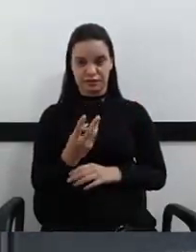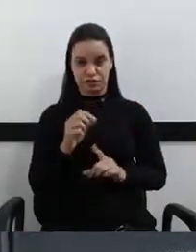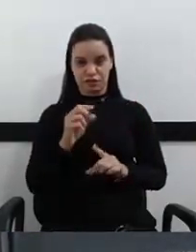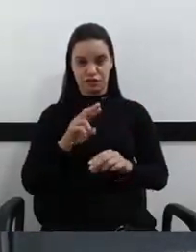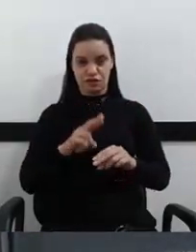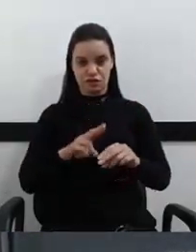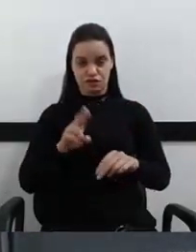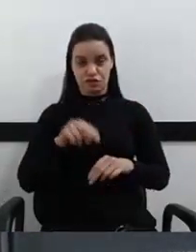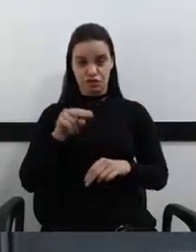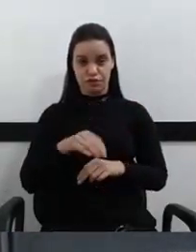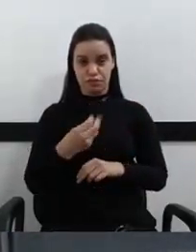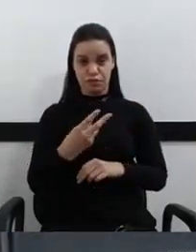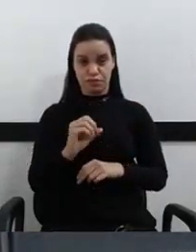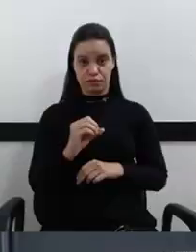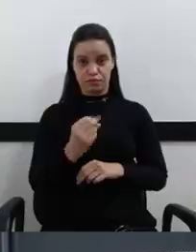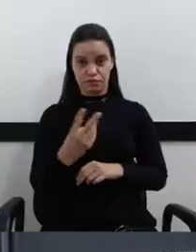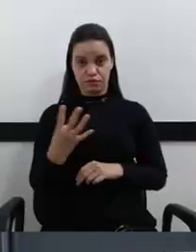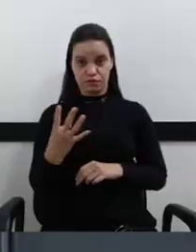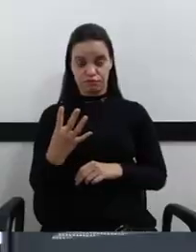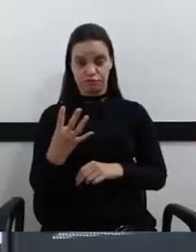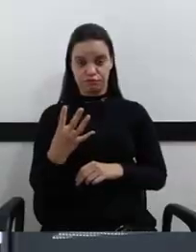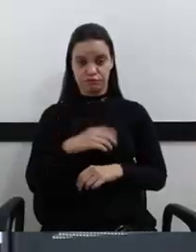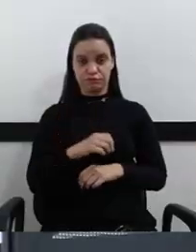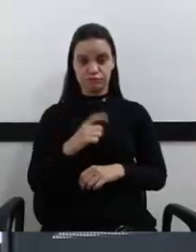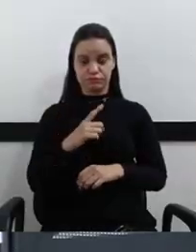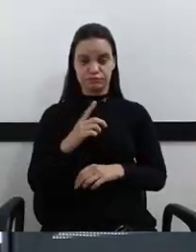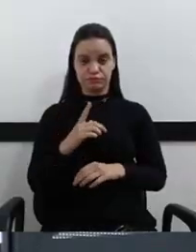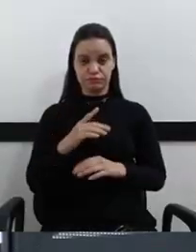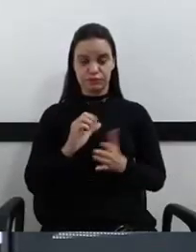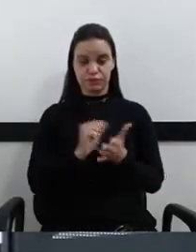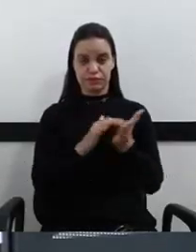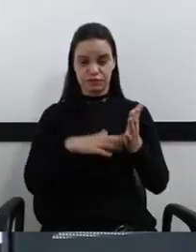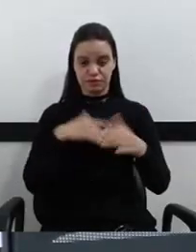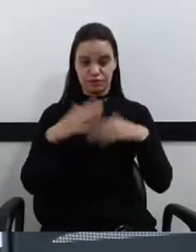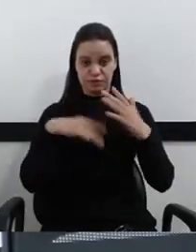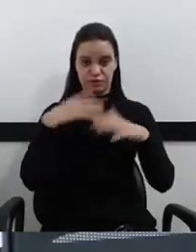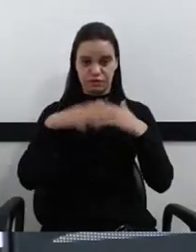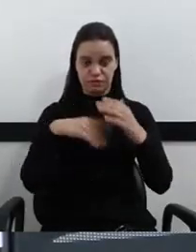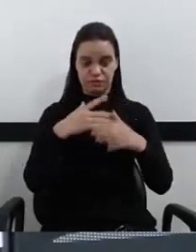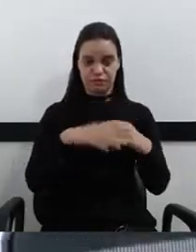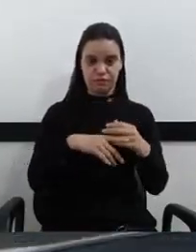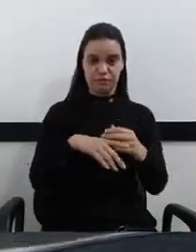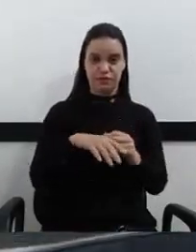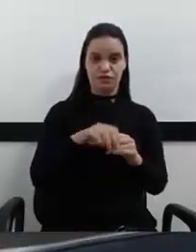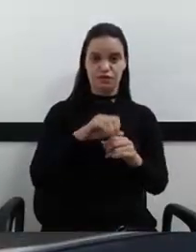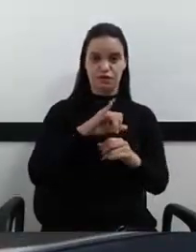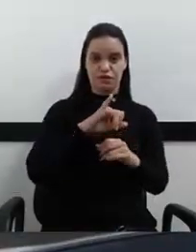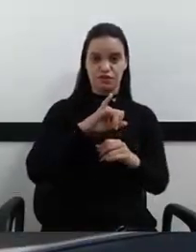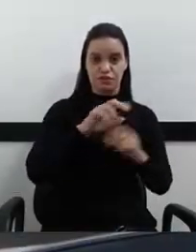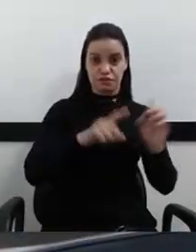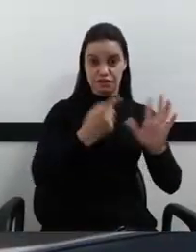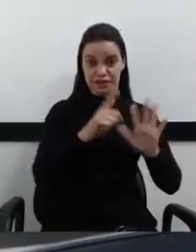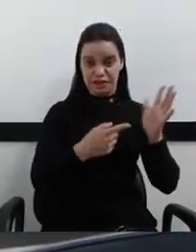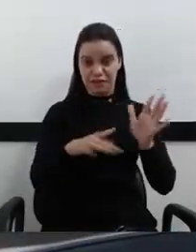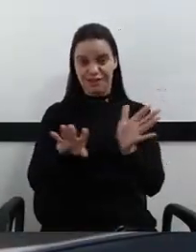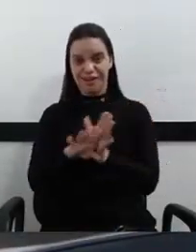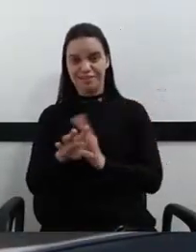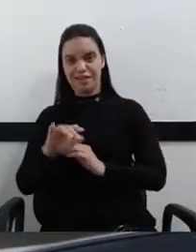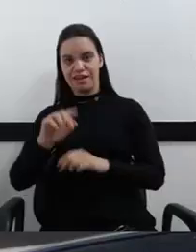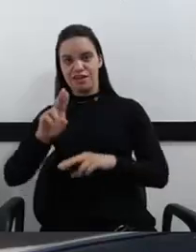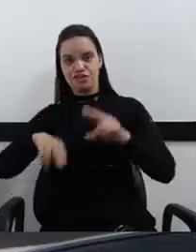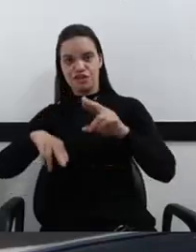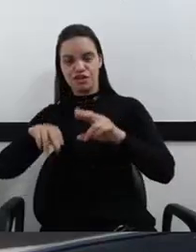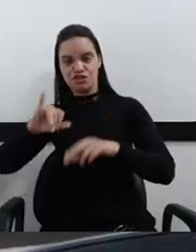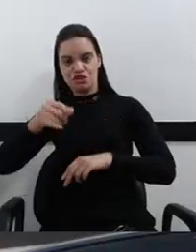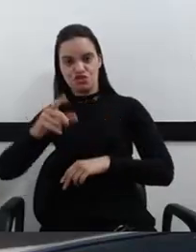2024. Foram relatadas as atividades desenvolvidas no período de fevereiro de 2022 a julho de 2022. O relatório é extremamente detalhado,